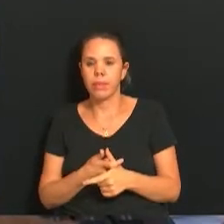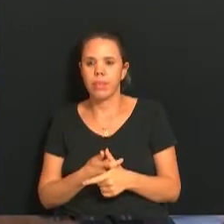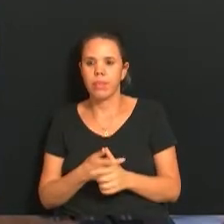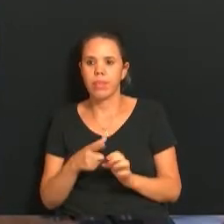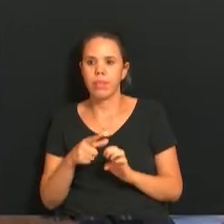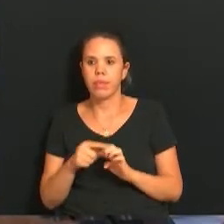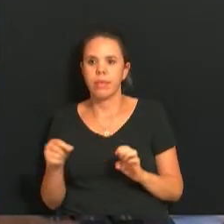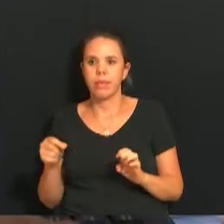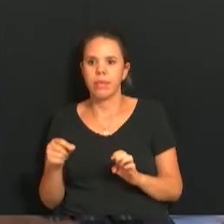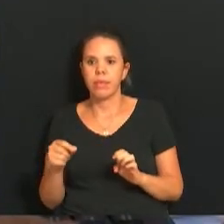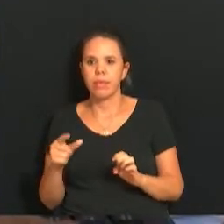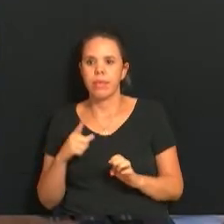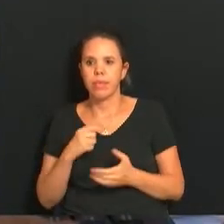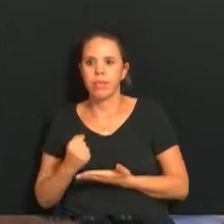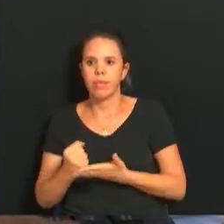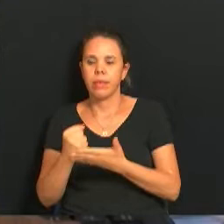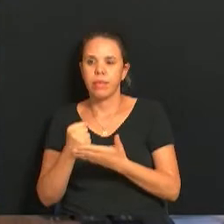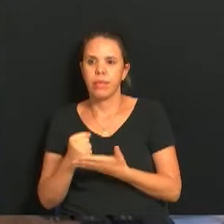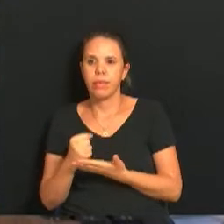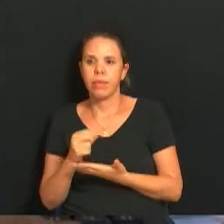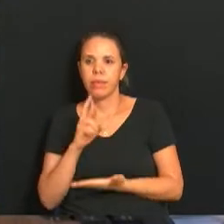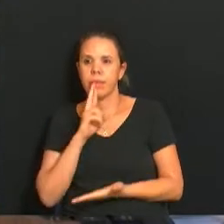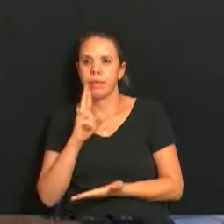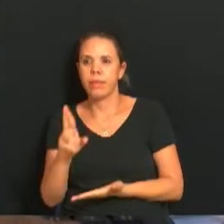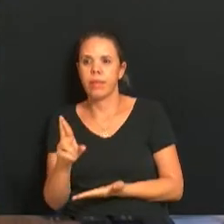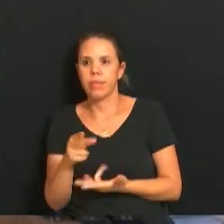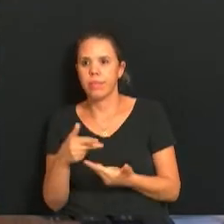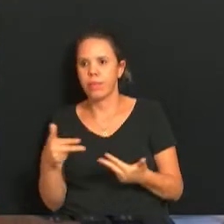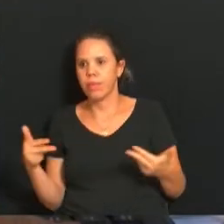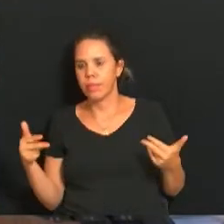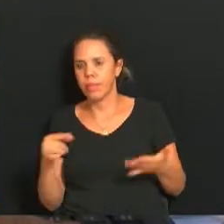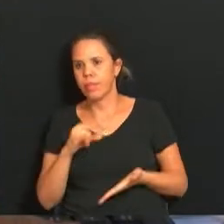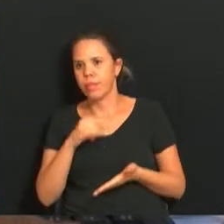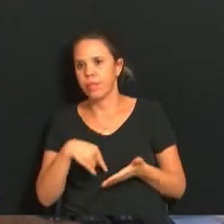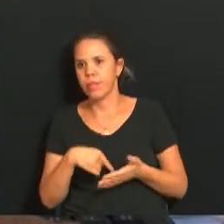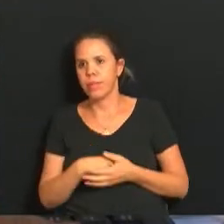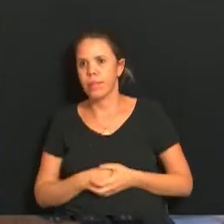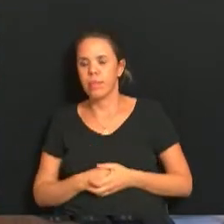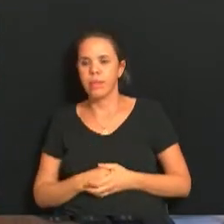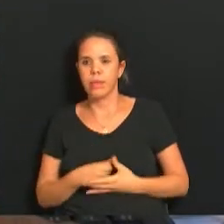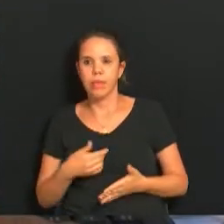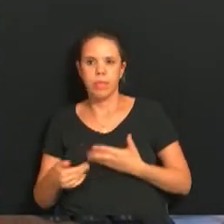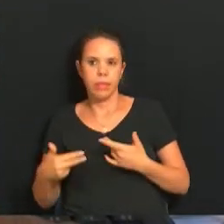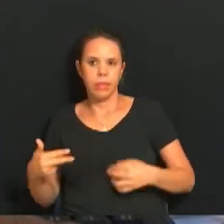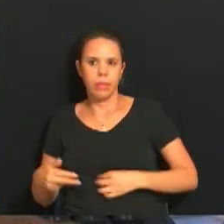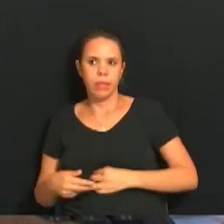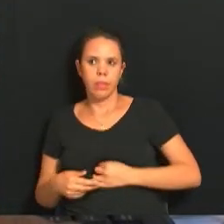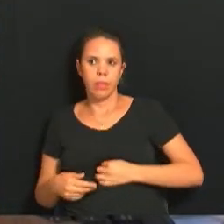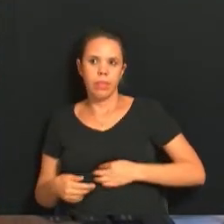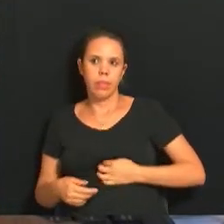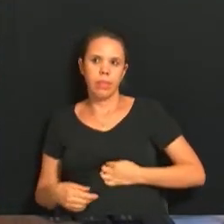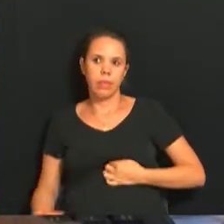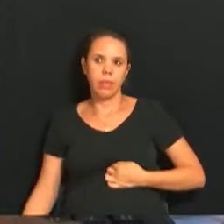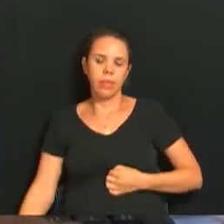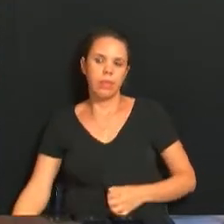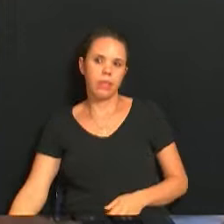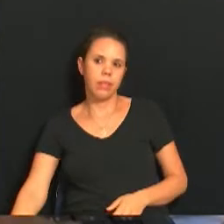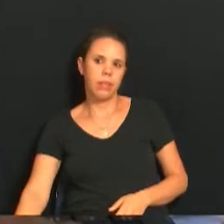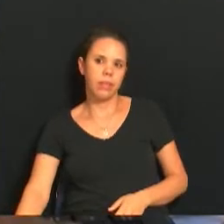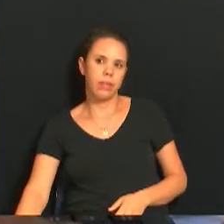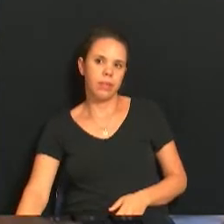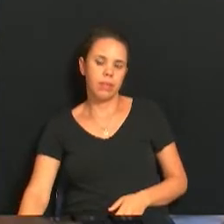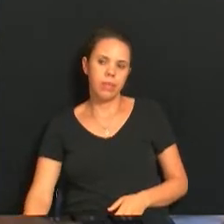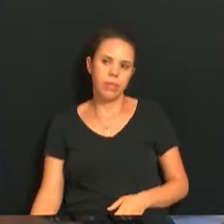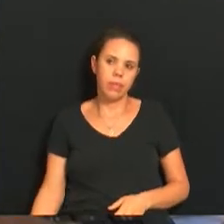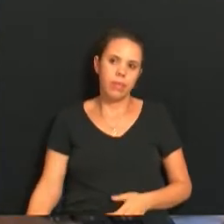também conta com ajuda para preenchimento de documentação do MEI, qualquer tipo de informação. E conta também com o posto